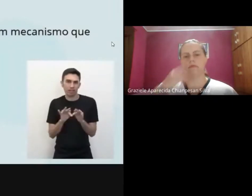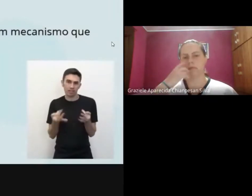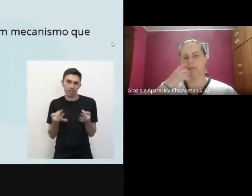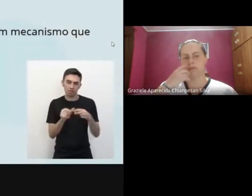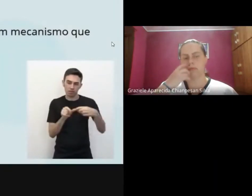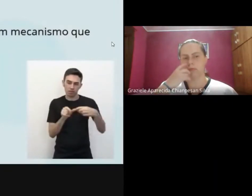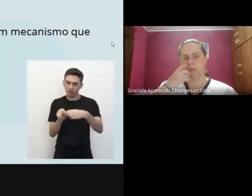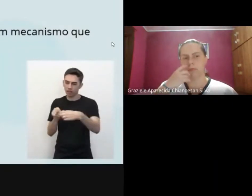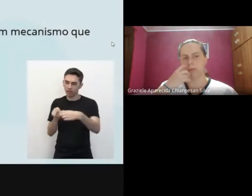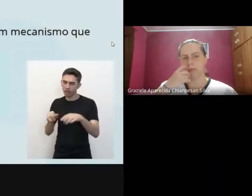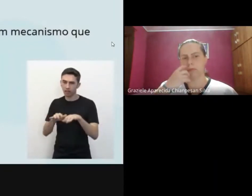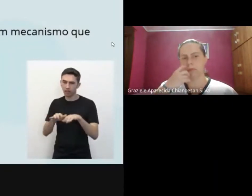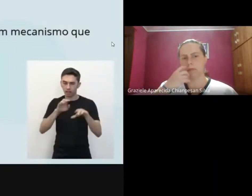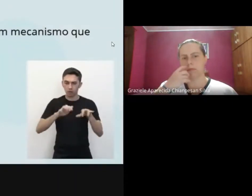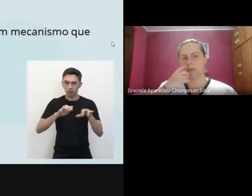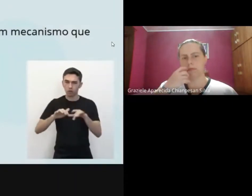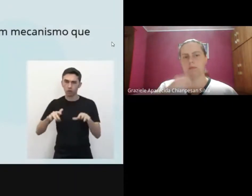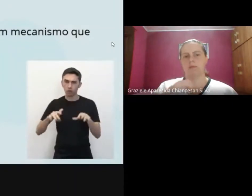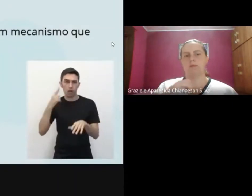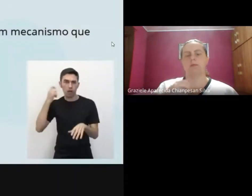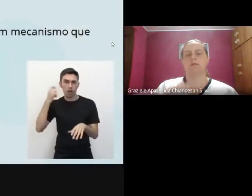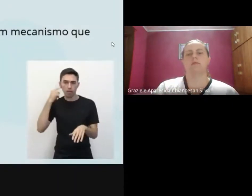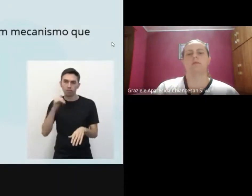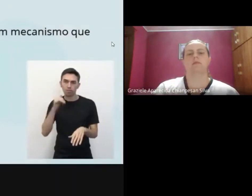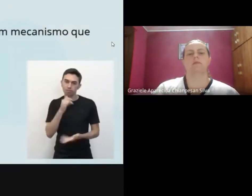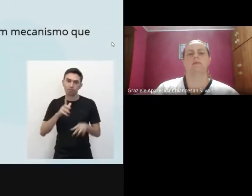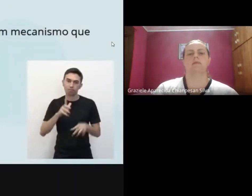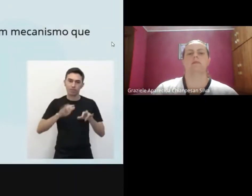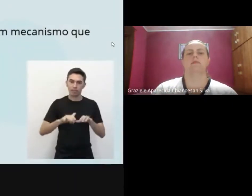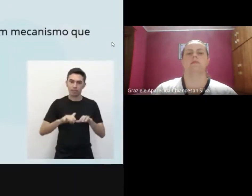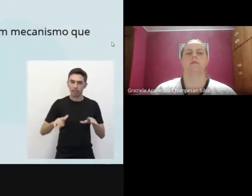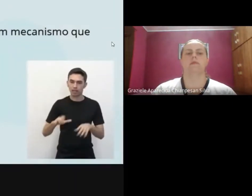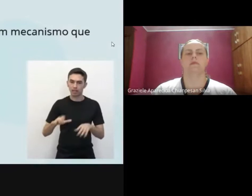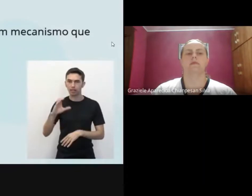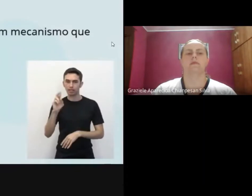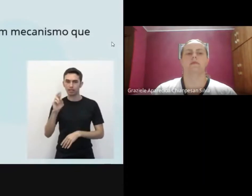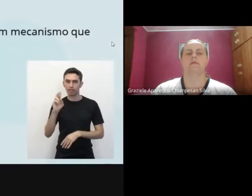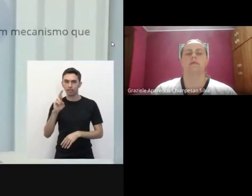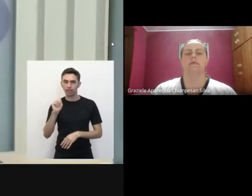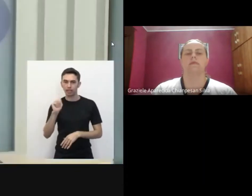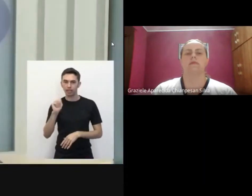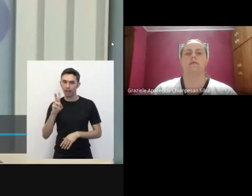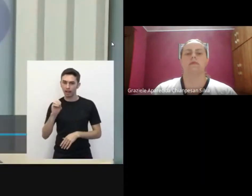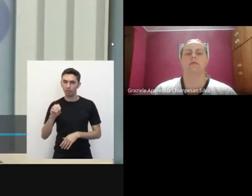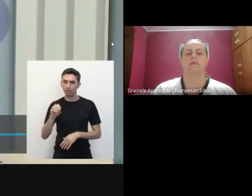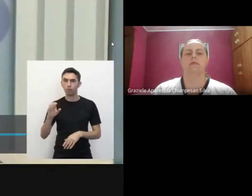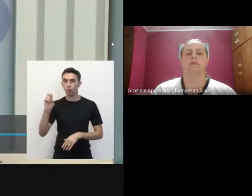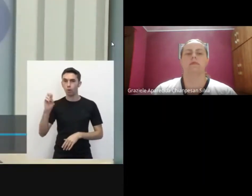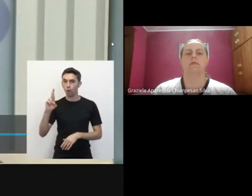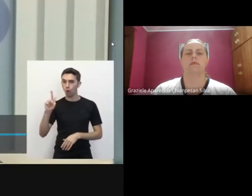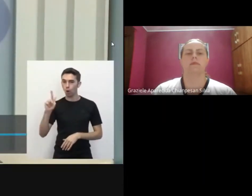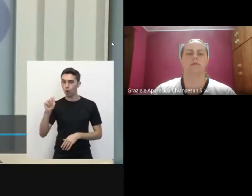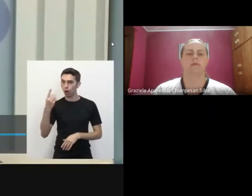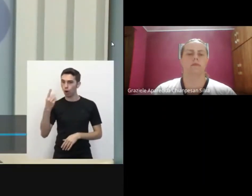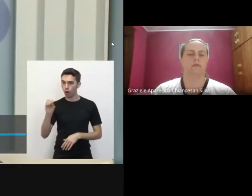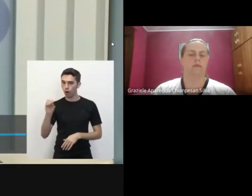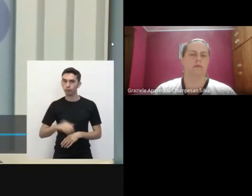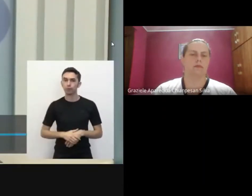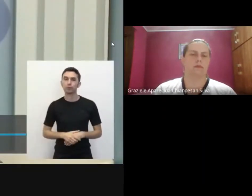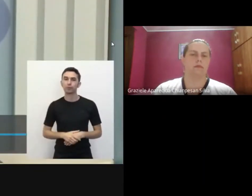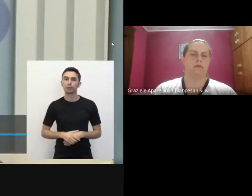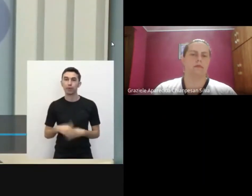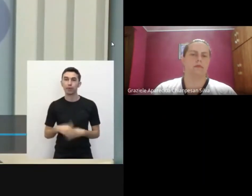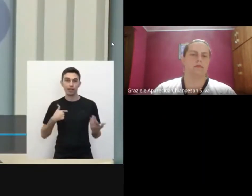mecanismo que produz sons. Exemplo, piano, cravo, órgão. E eu trouxe outro videozinho. Hoje eu tô cheio